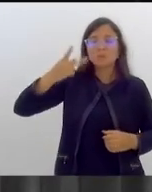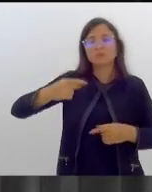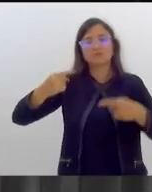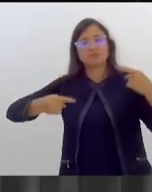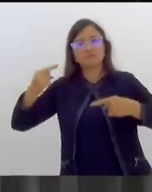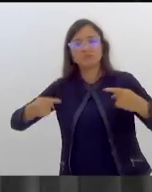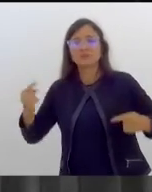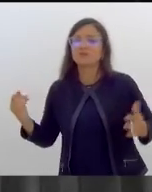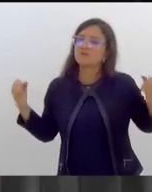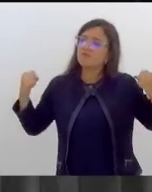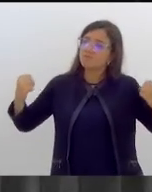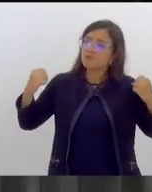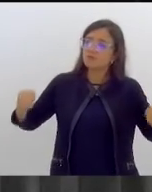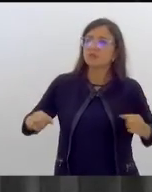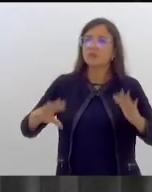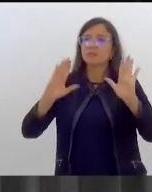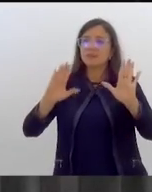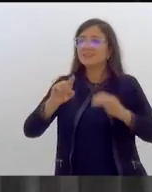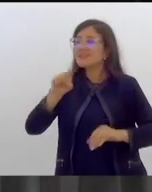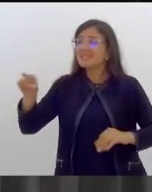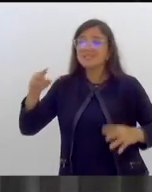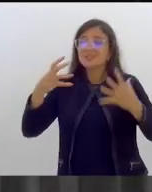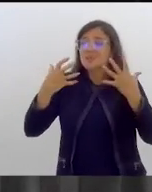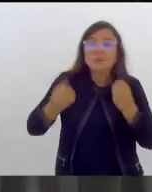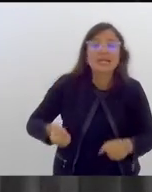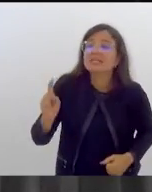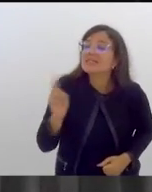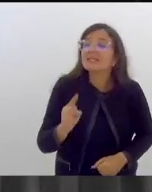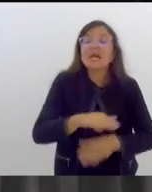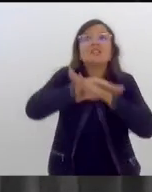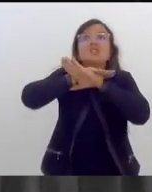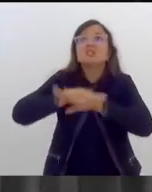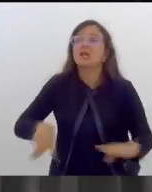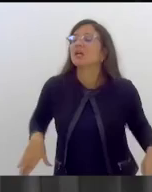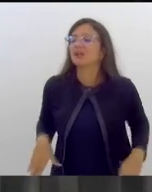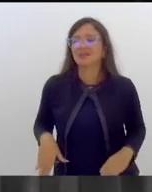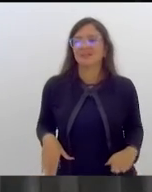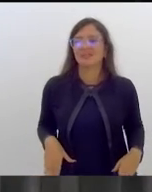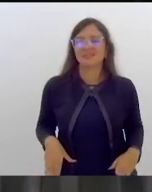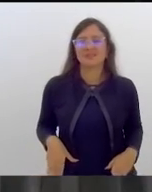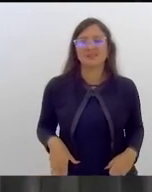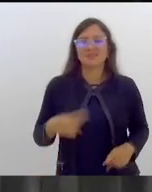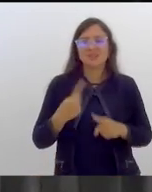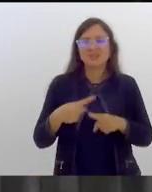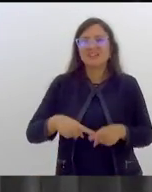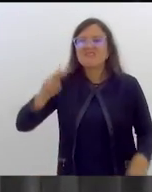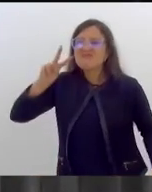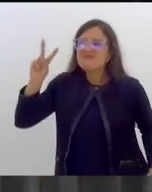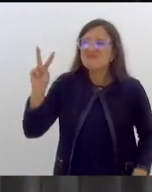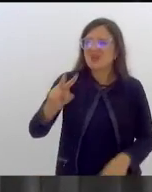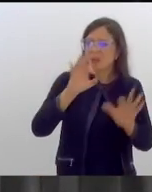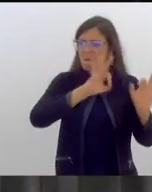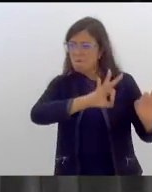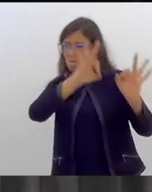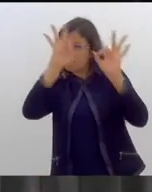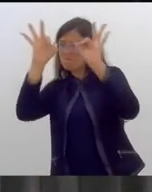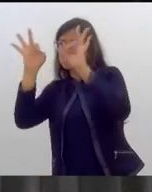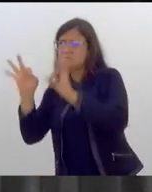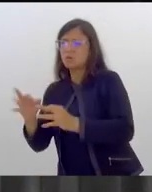dispostas mais a assistir ao ouvir e a viver as mazelas